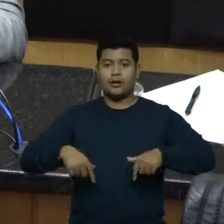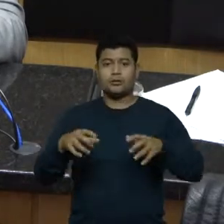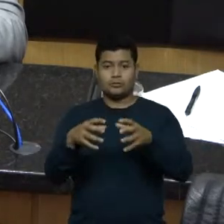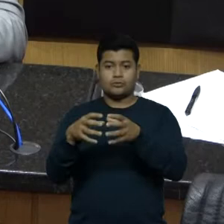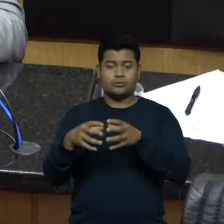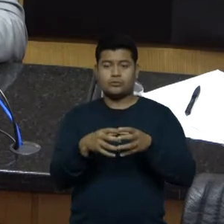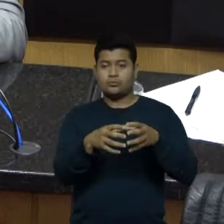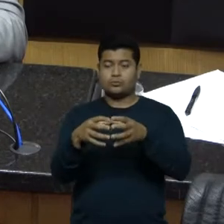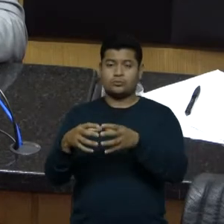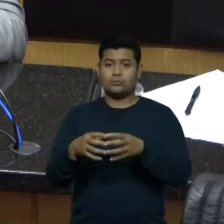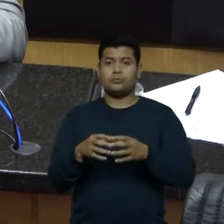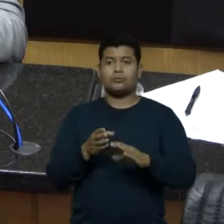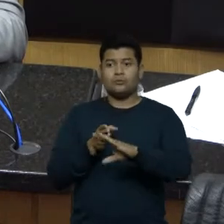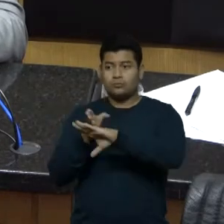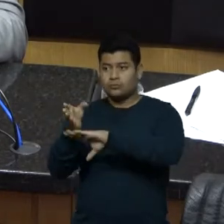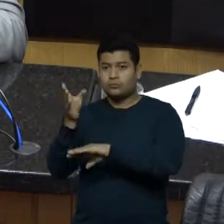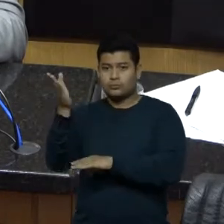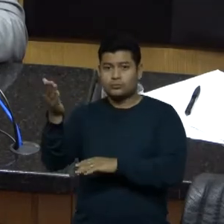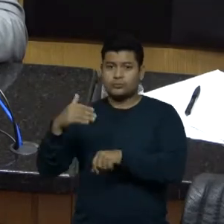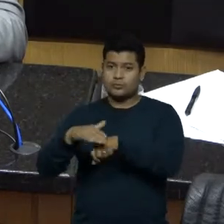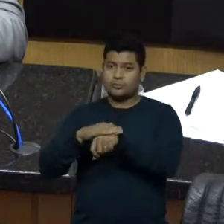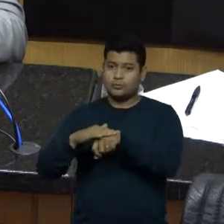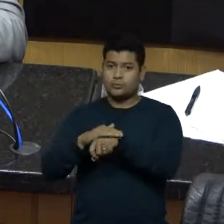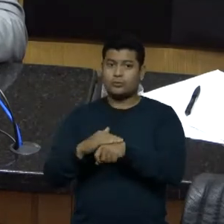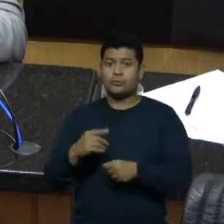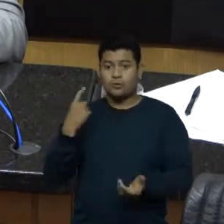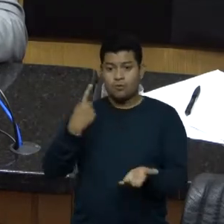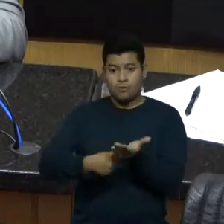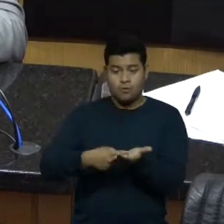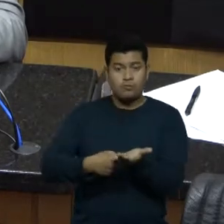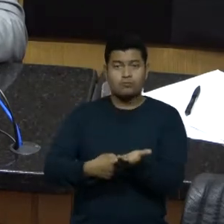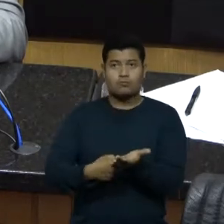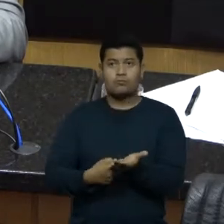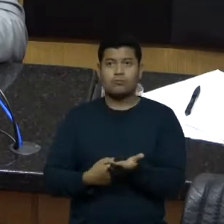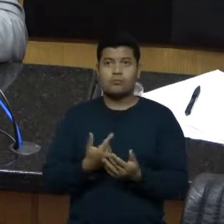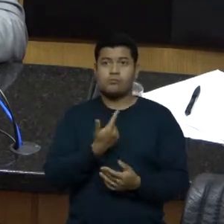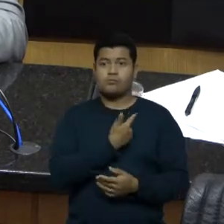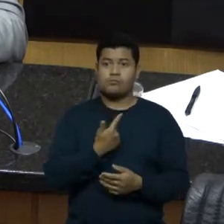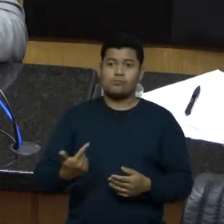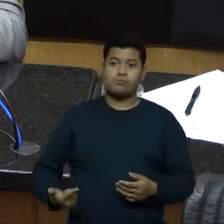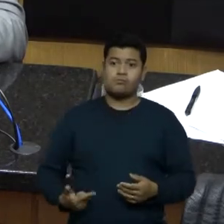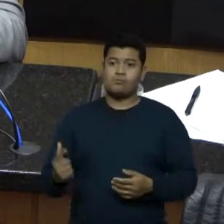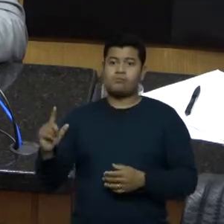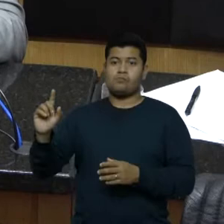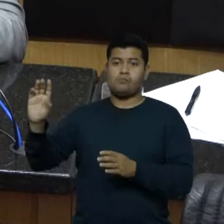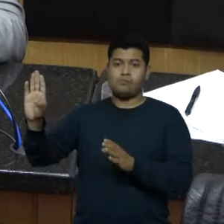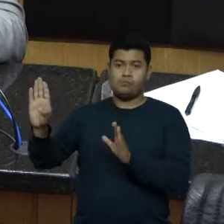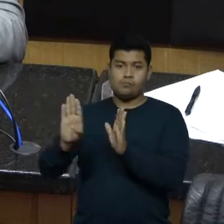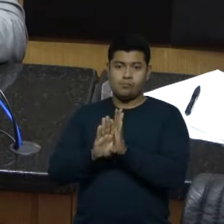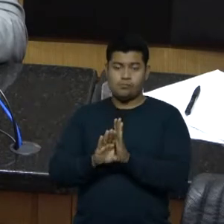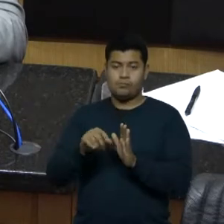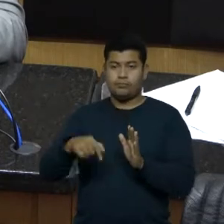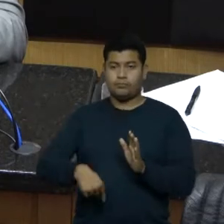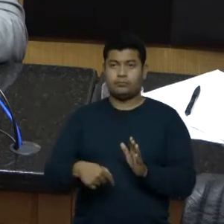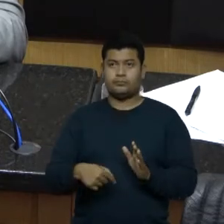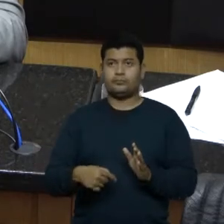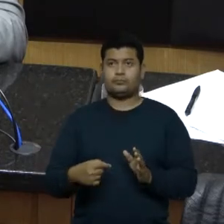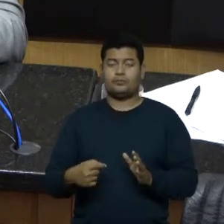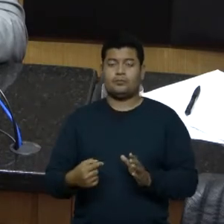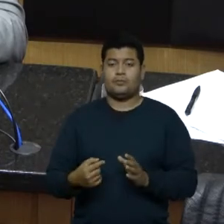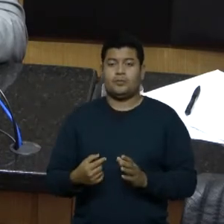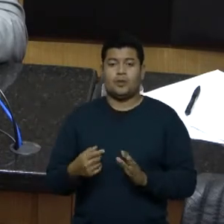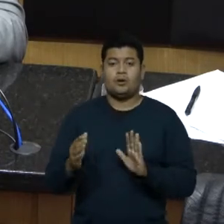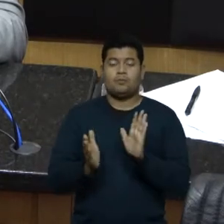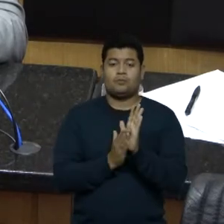fomos ao governo que fizemos o acordo Deputado Mauro pro governo mandar essa questão do Trigo que veio tal e qual